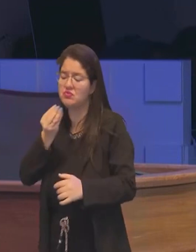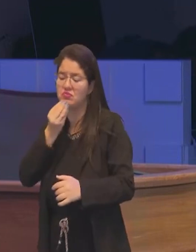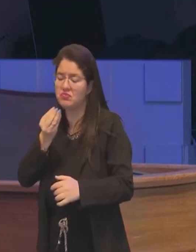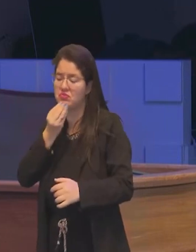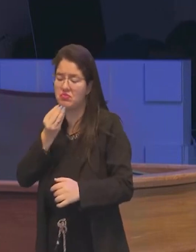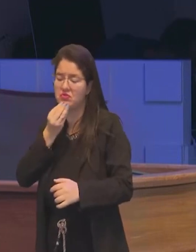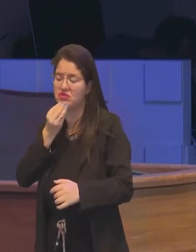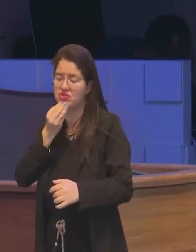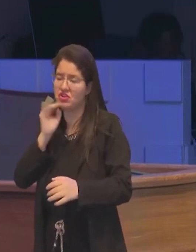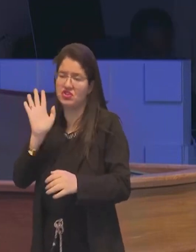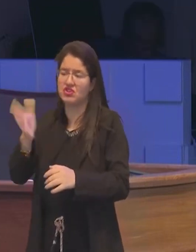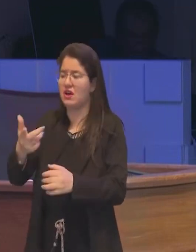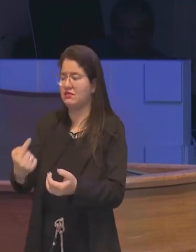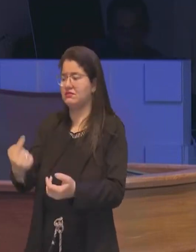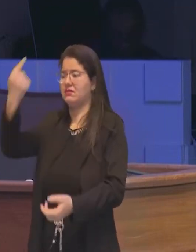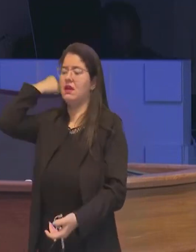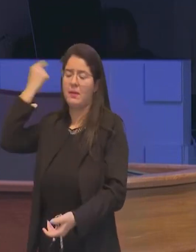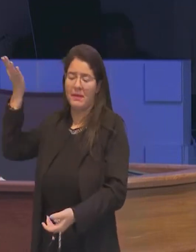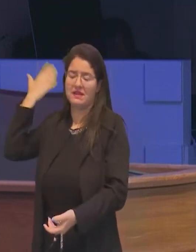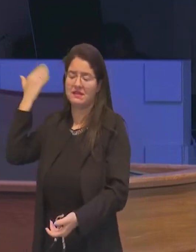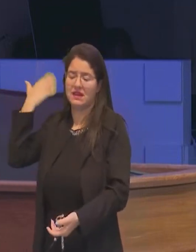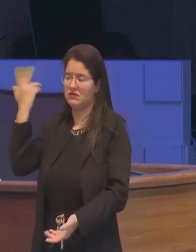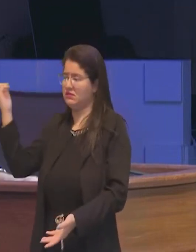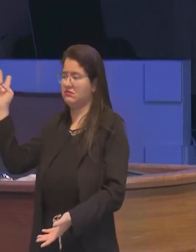aqui hoje para pensar nisso.